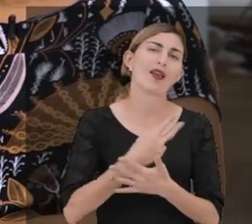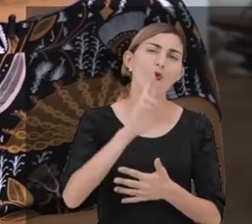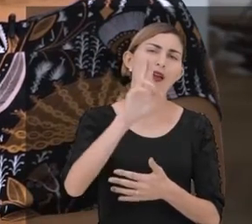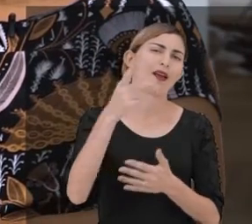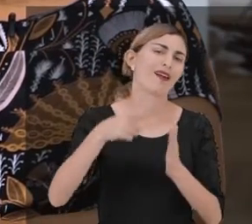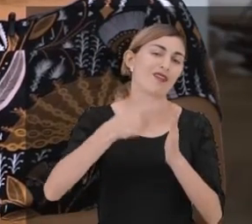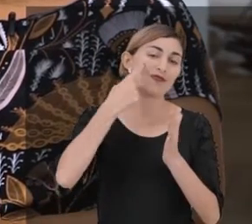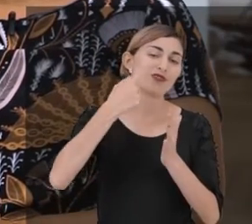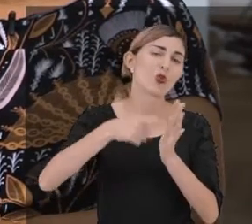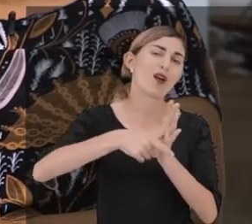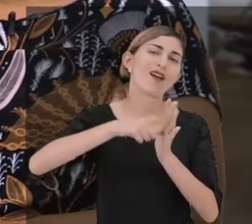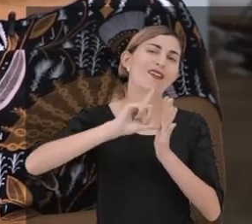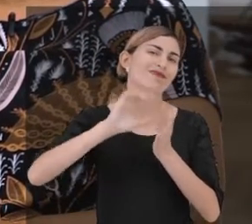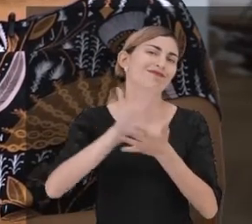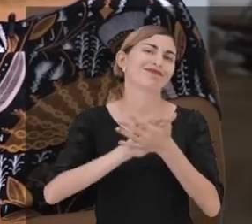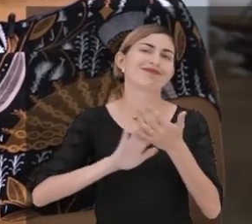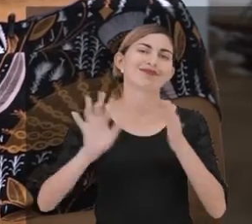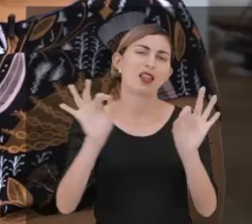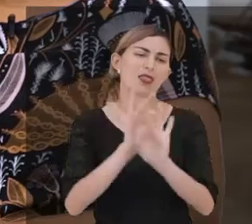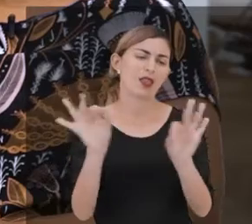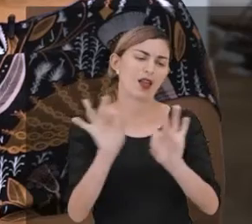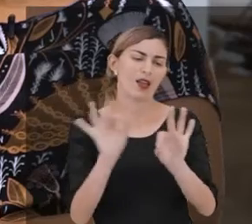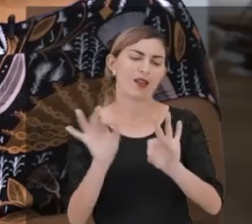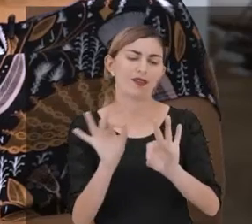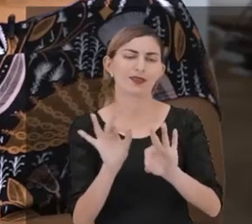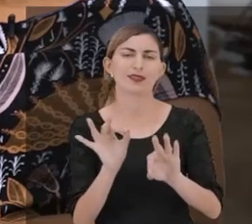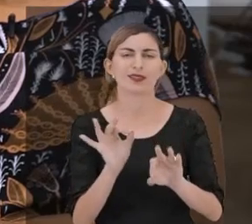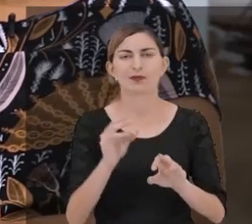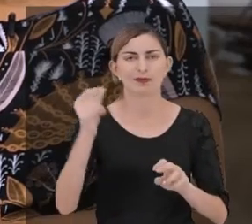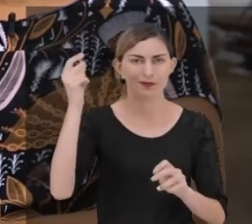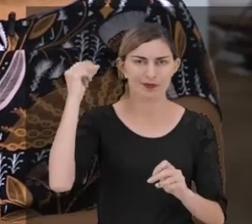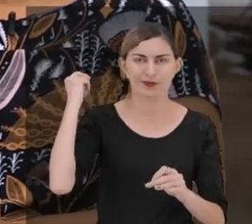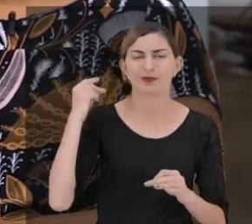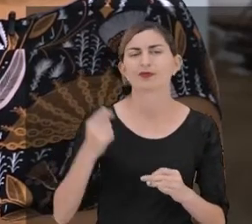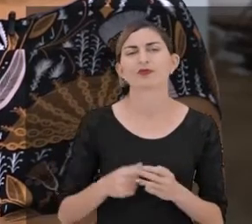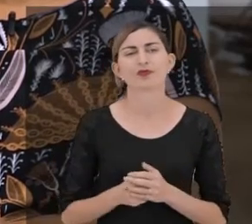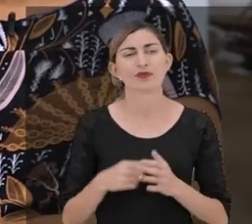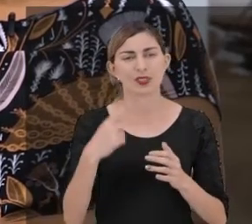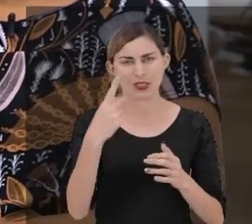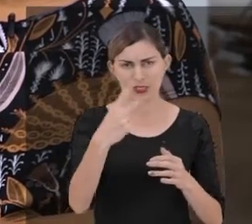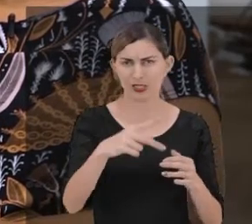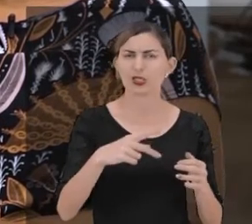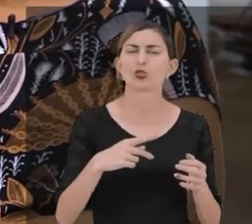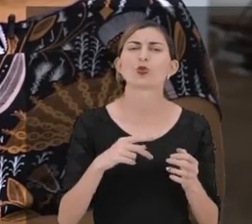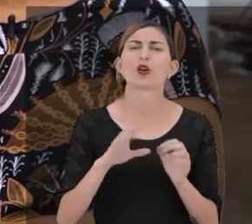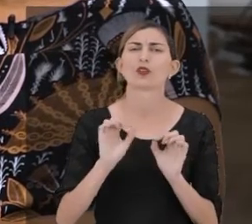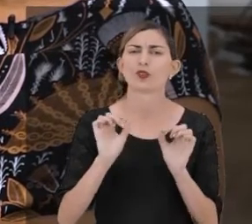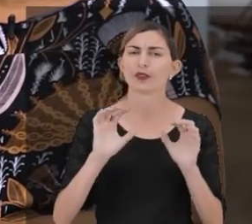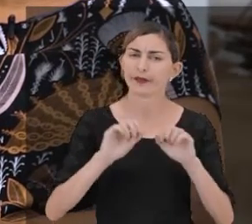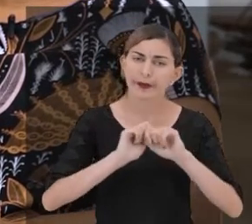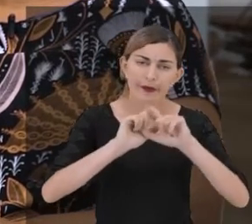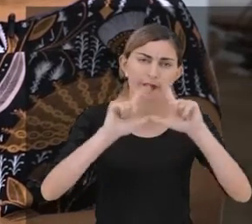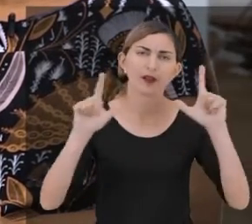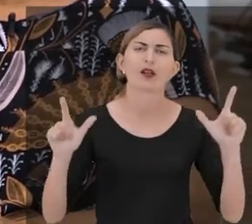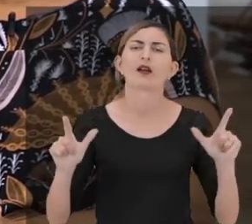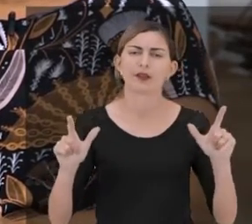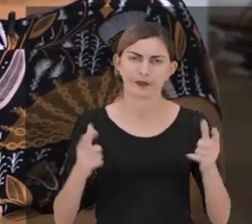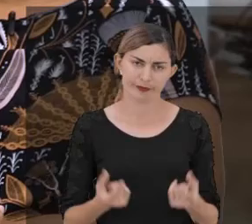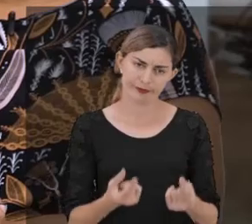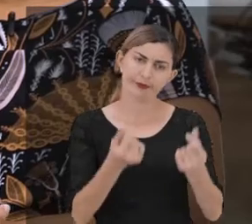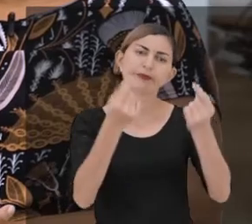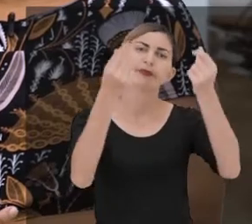sido visto e ter sido reabilitado na época. Isso impacta claramente